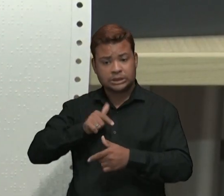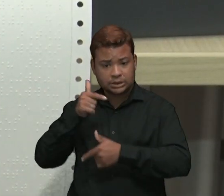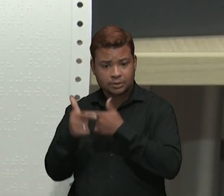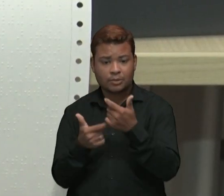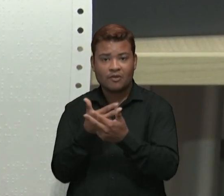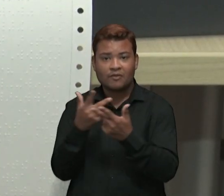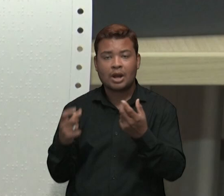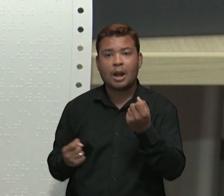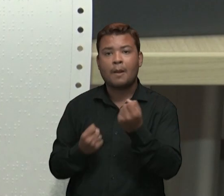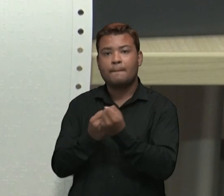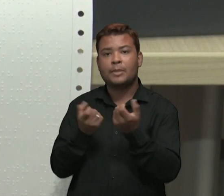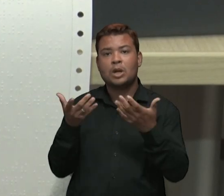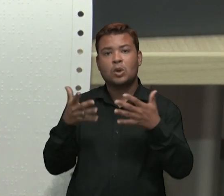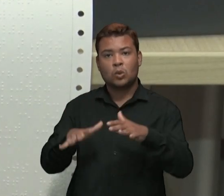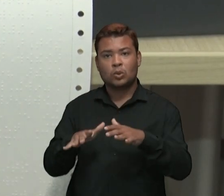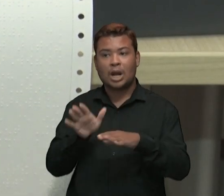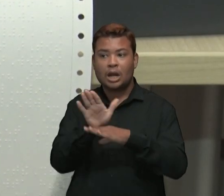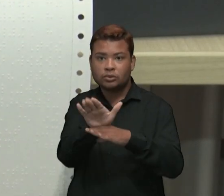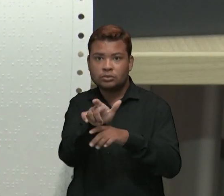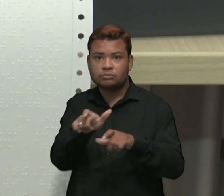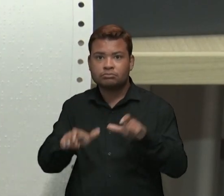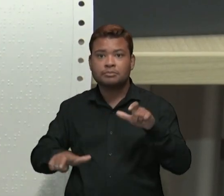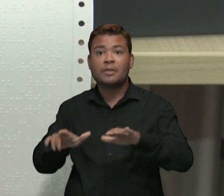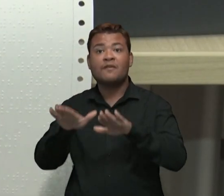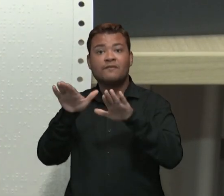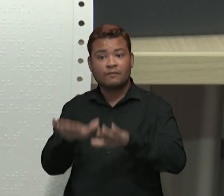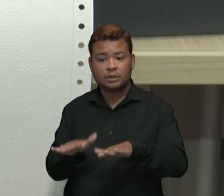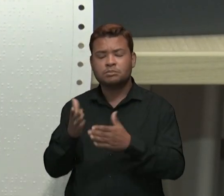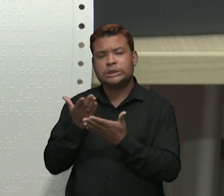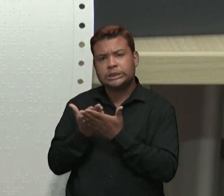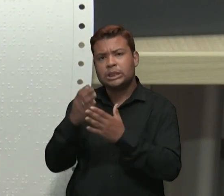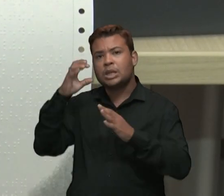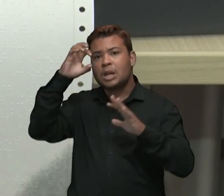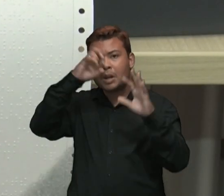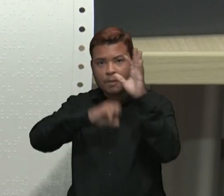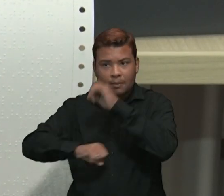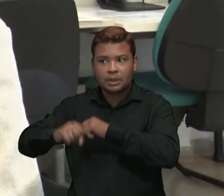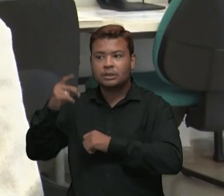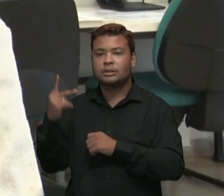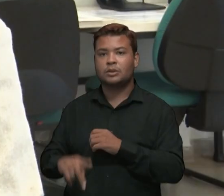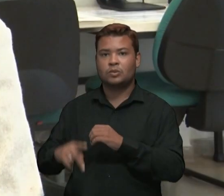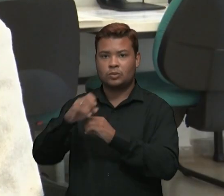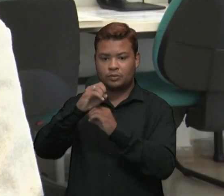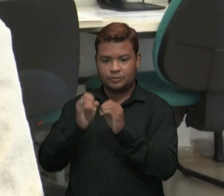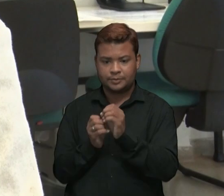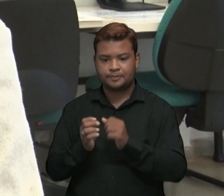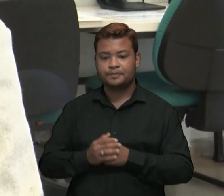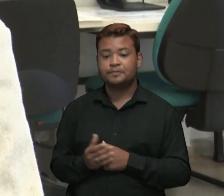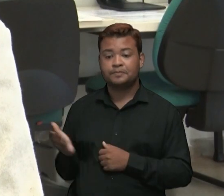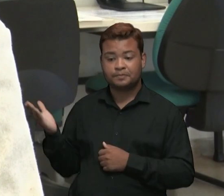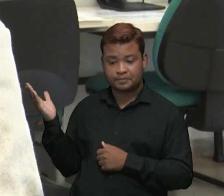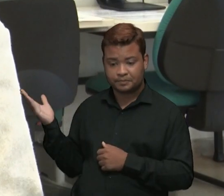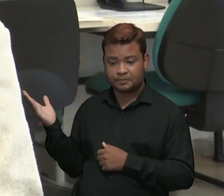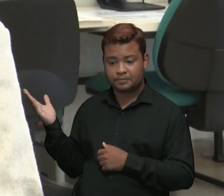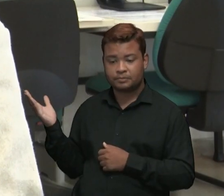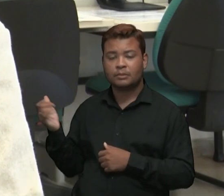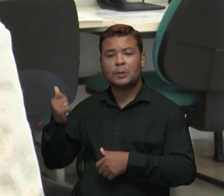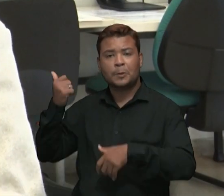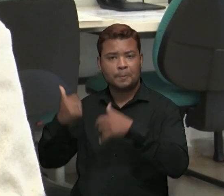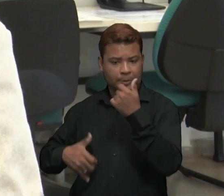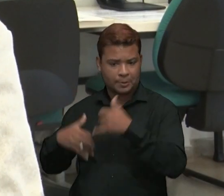fortalecem a inclusão, permanência e aprendizado dos estudantes da UFG. É o que explica João Ricardo